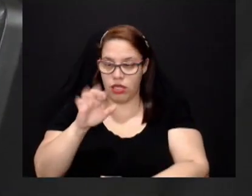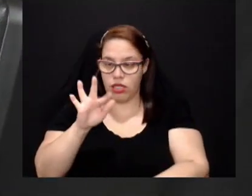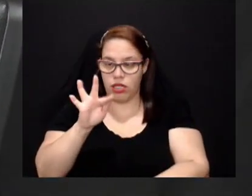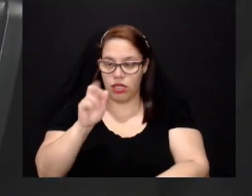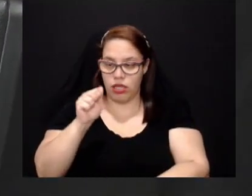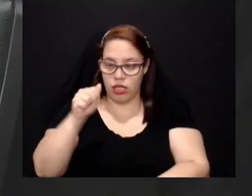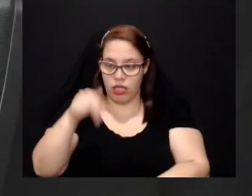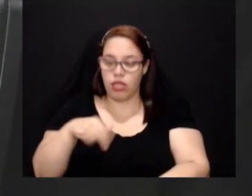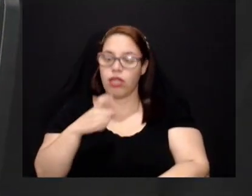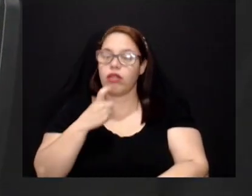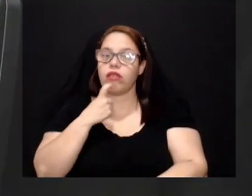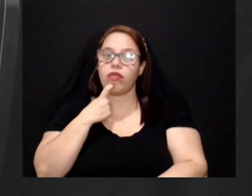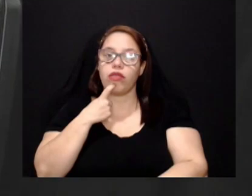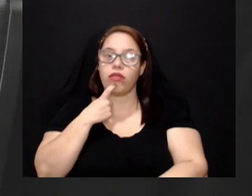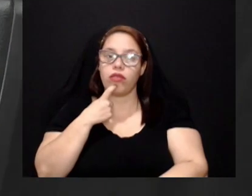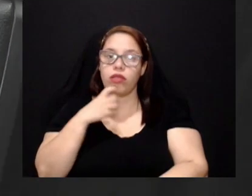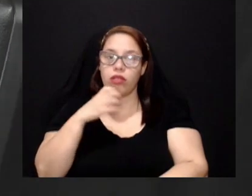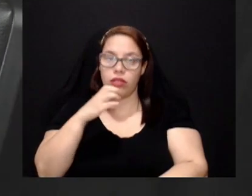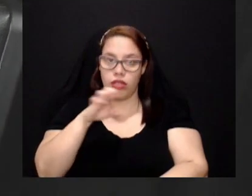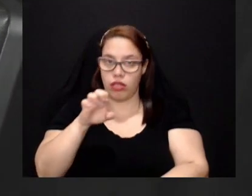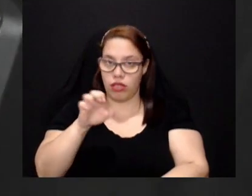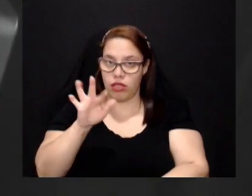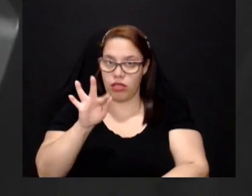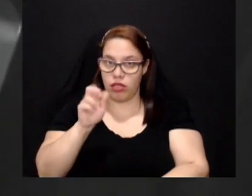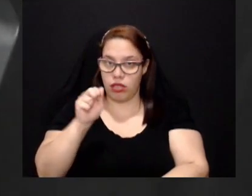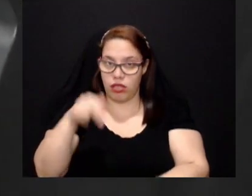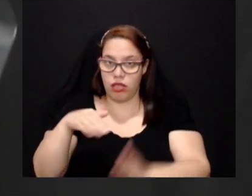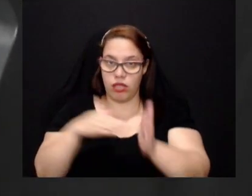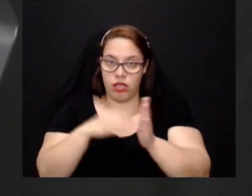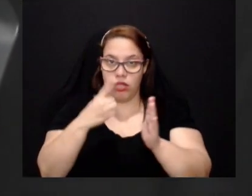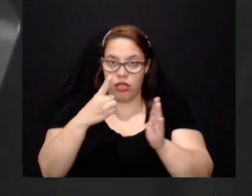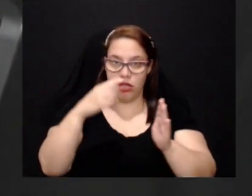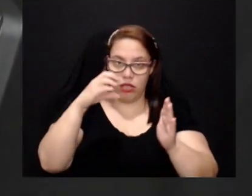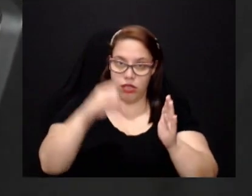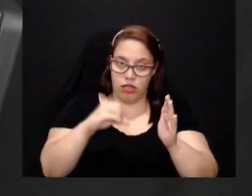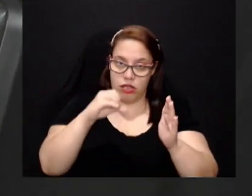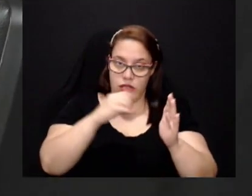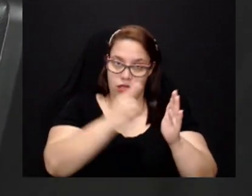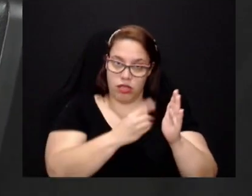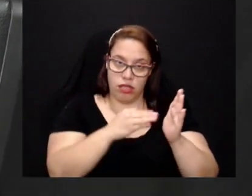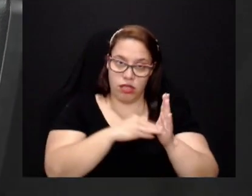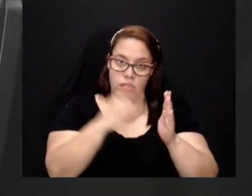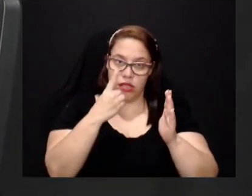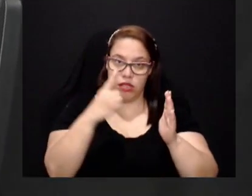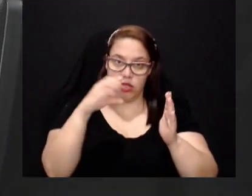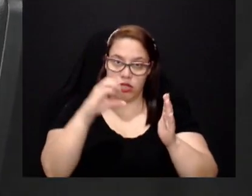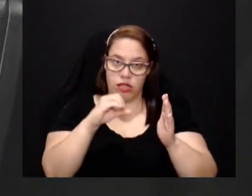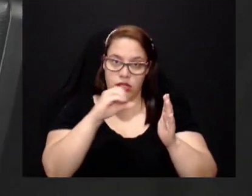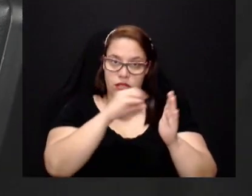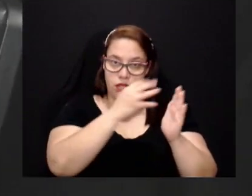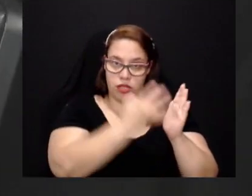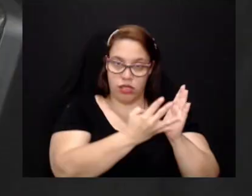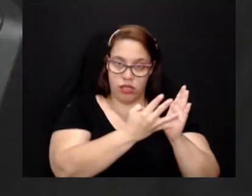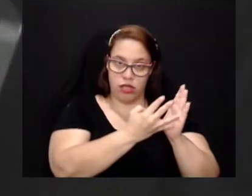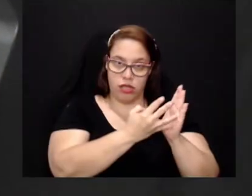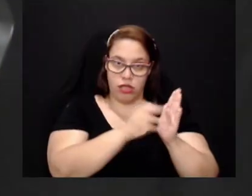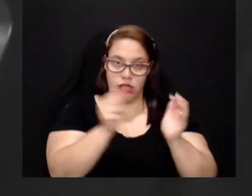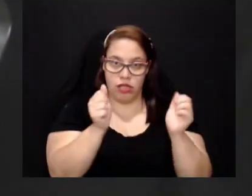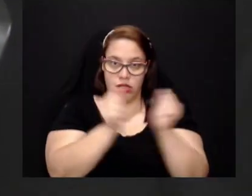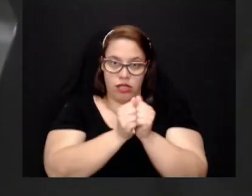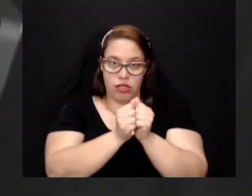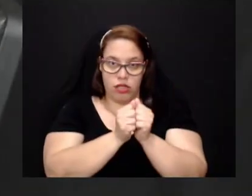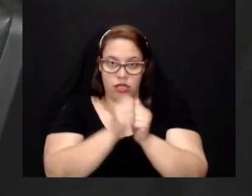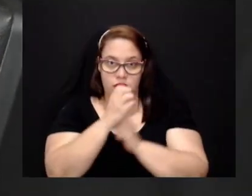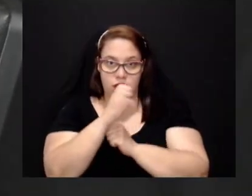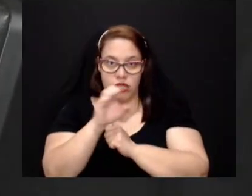eu frequentei o Cefam de 1991 a 1994, junto com o Cefam, o movimento